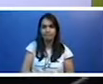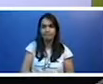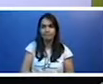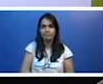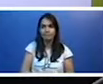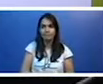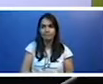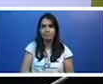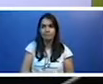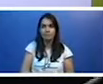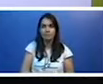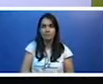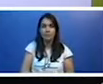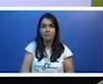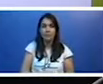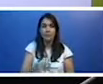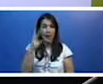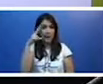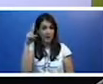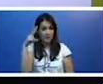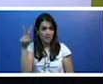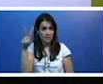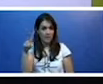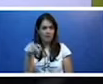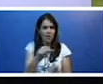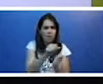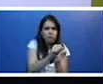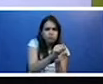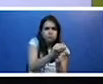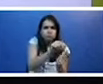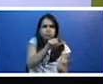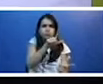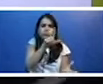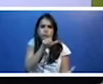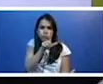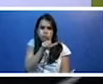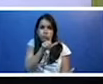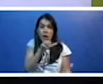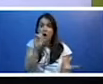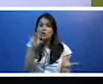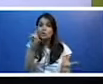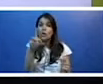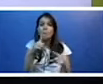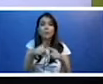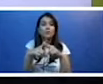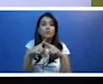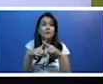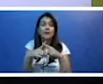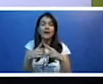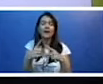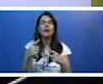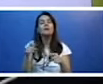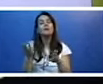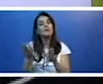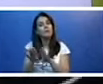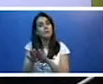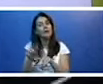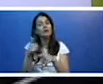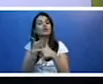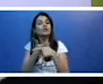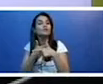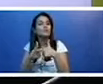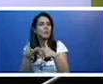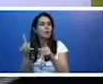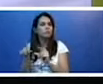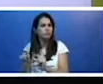Ou seja, lembra que ampliação e redução é somente multiplicação e divisão.